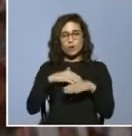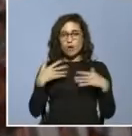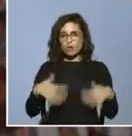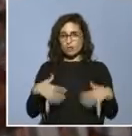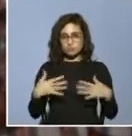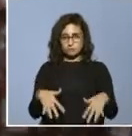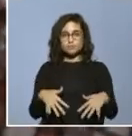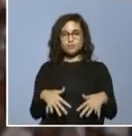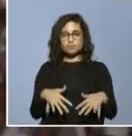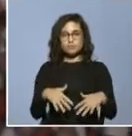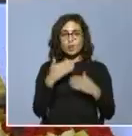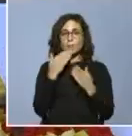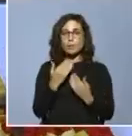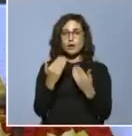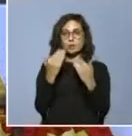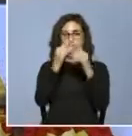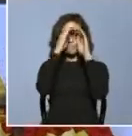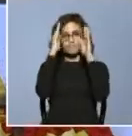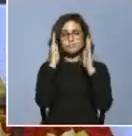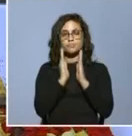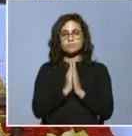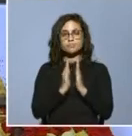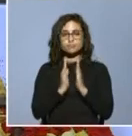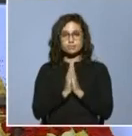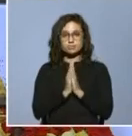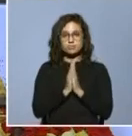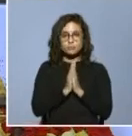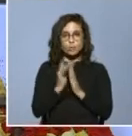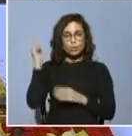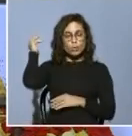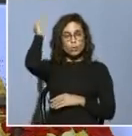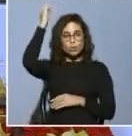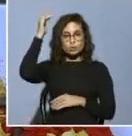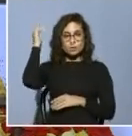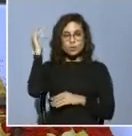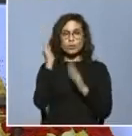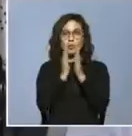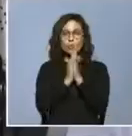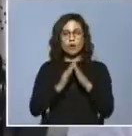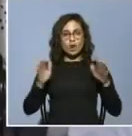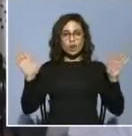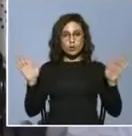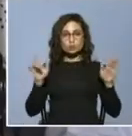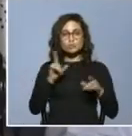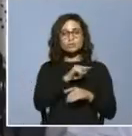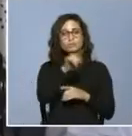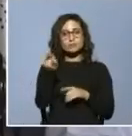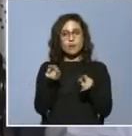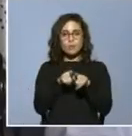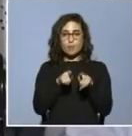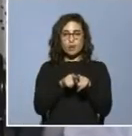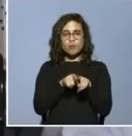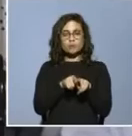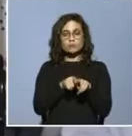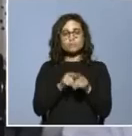culpa, e peço à Virgem Maria, aos anjos e santos, e a vós, irmãos, que rogueis